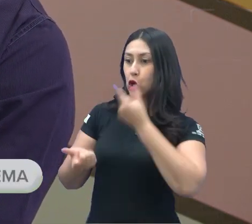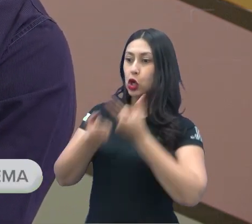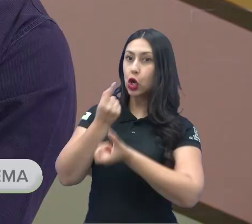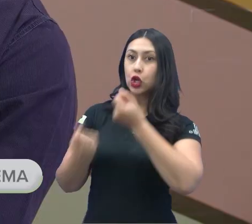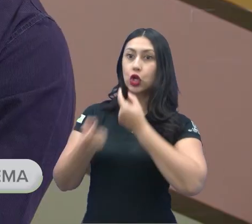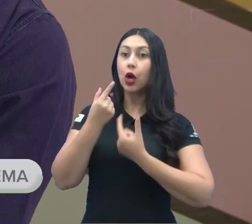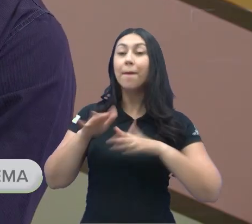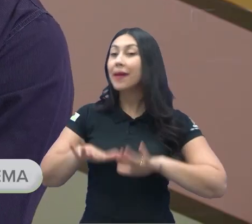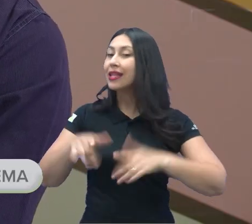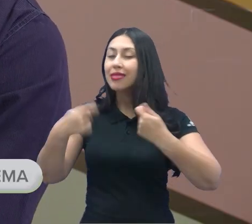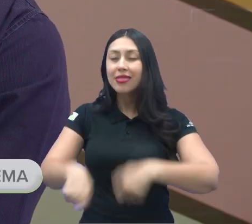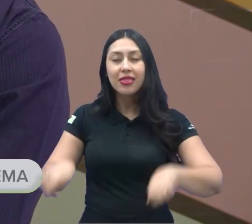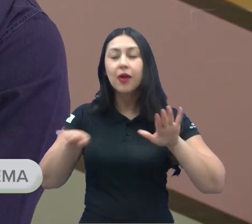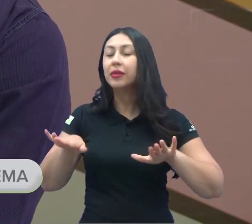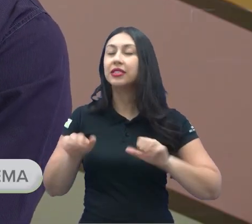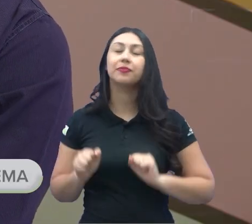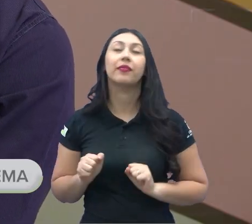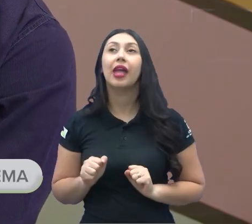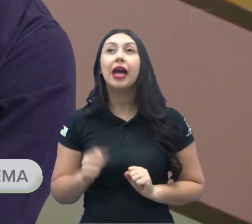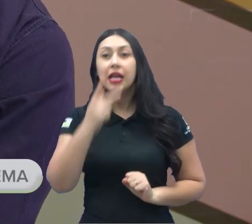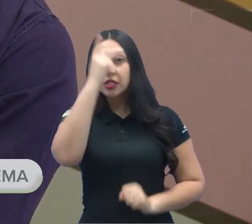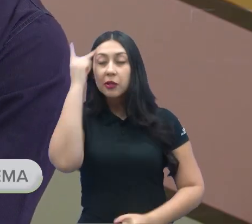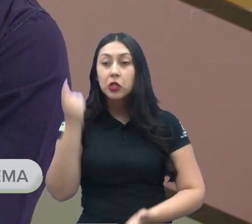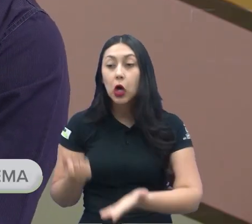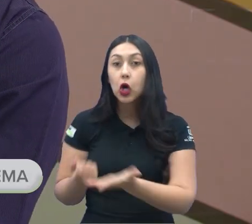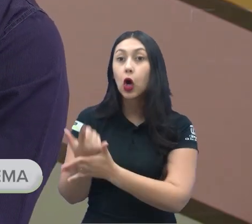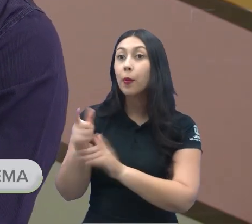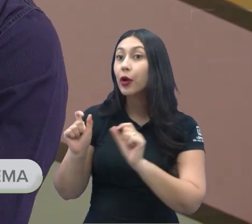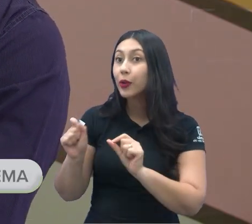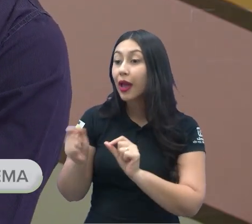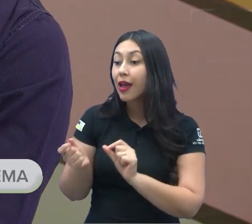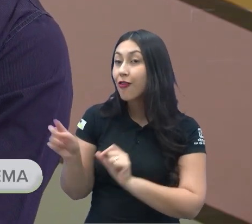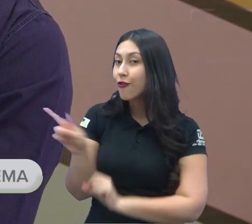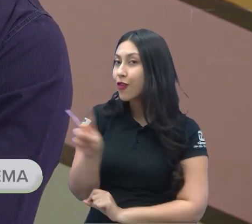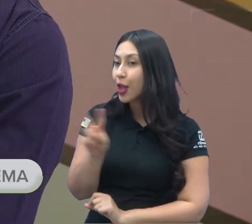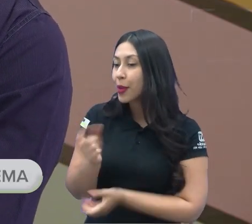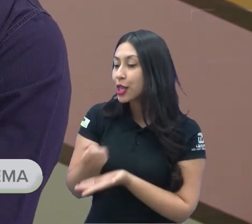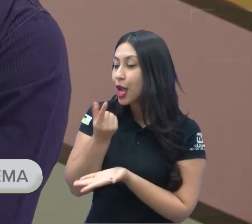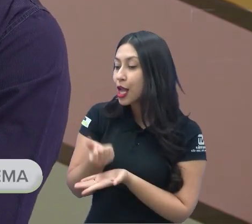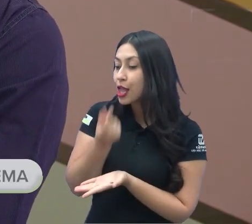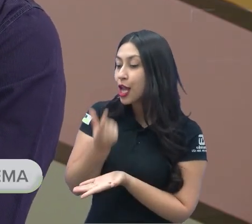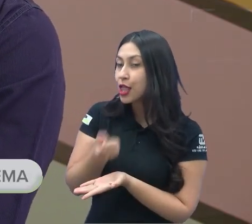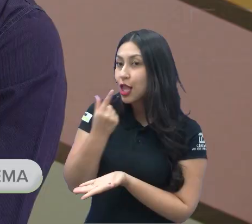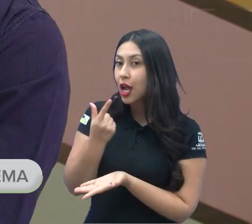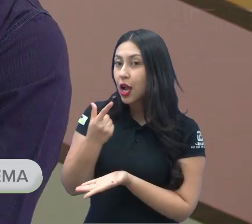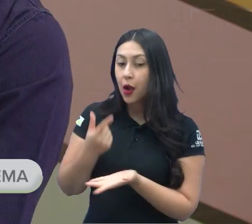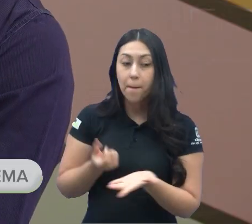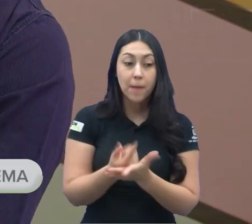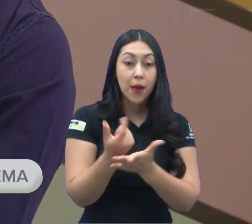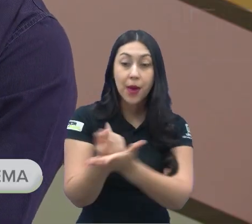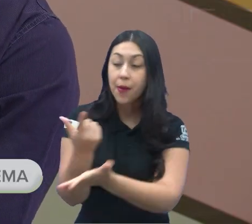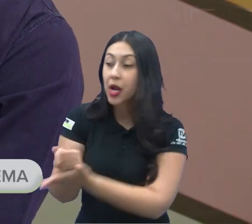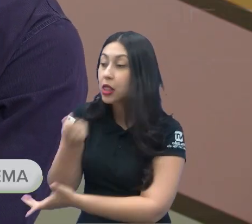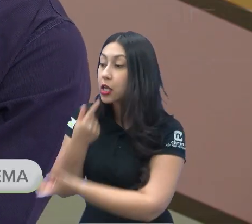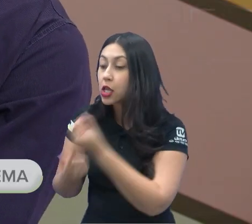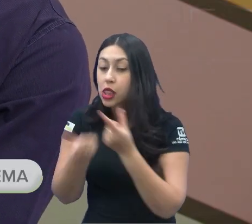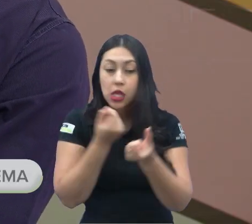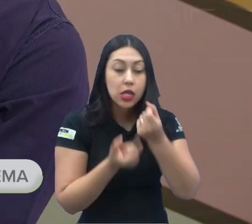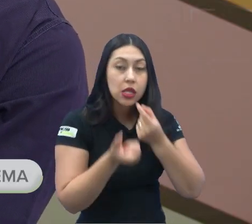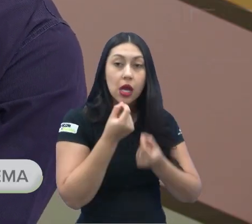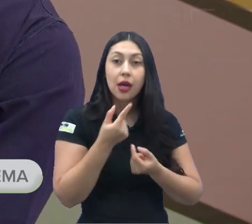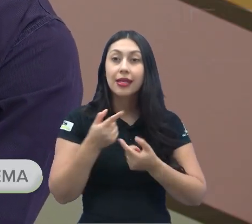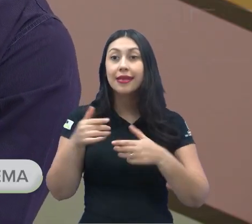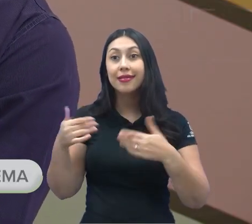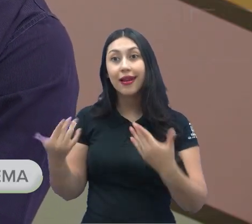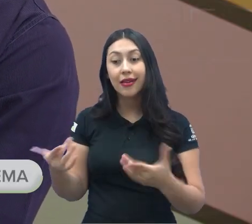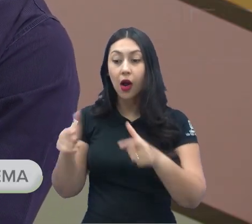Então, por exemplo, o que é mais comum o pessoal acabar comprando por conta são vitaminas. Então, tá com queda de cabelo, compra um monte de vitamina sem saber. E o excesso de vitamina,